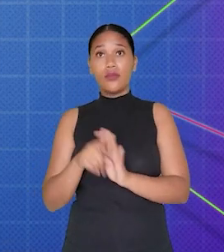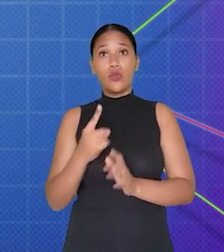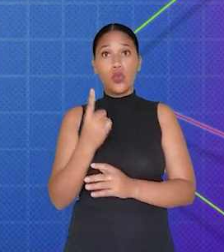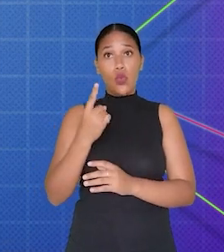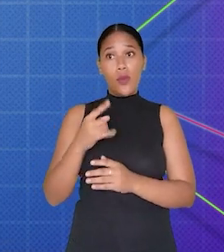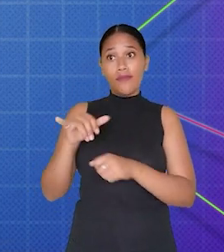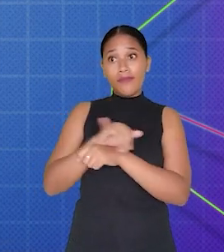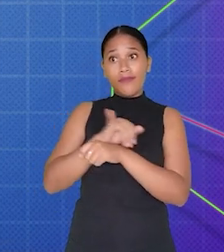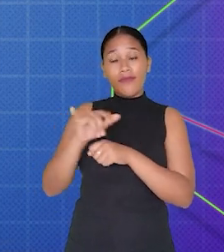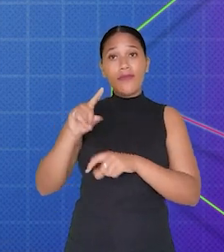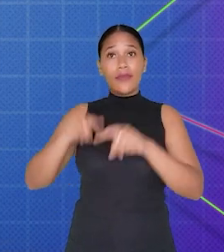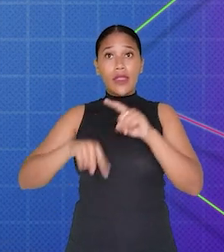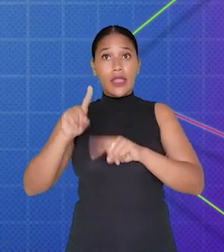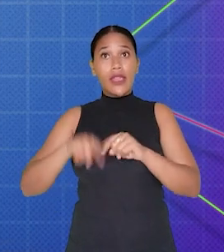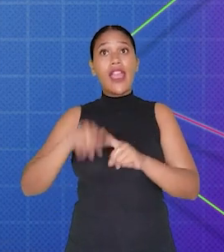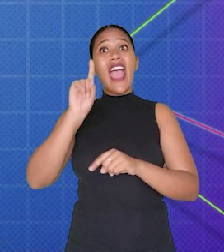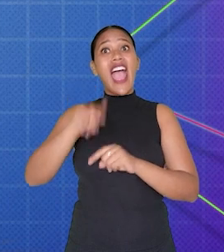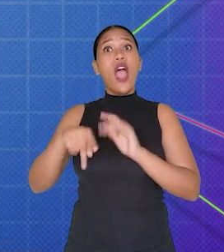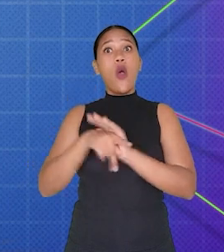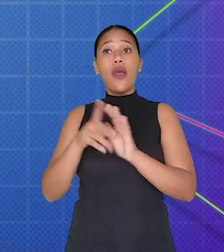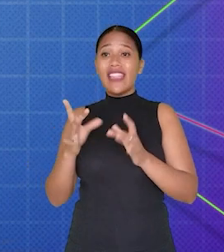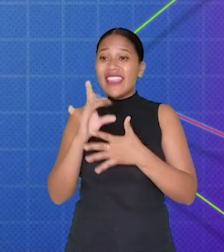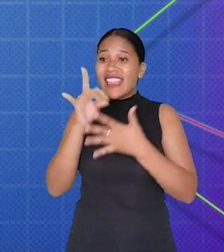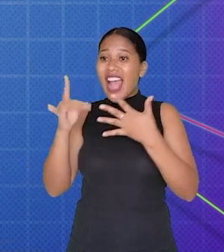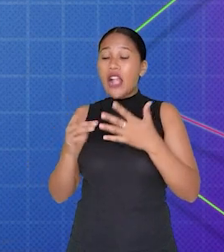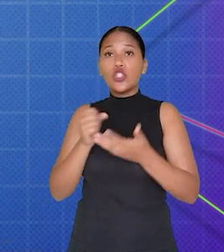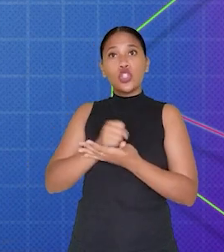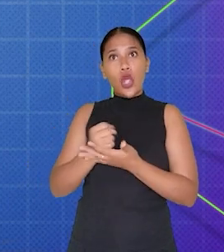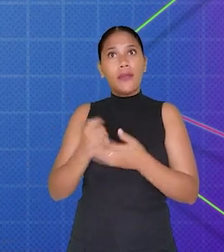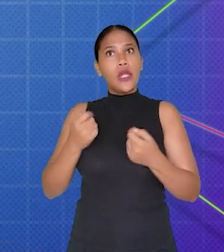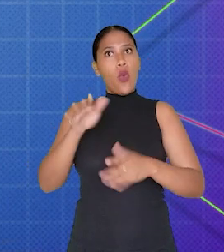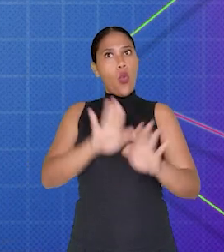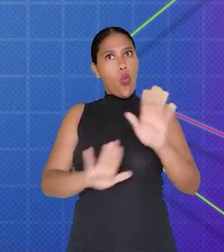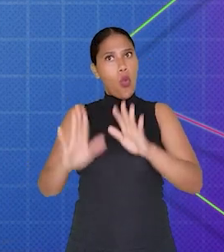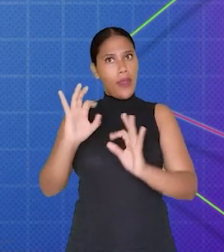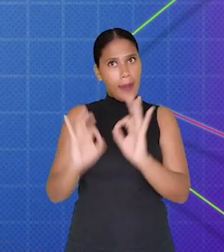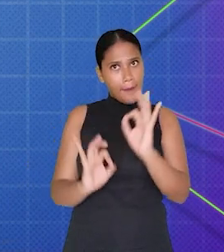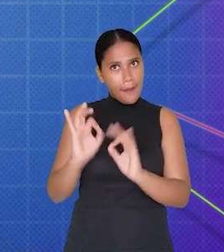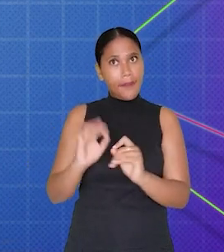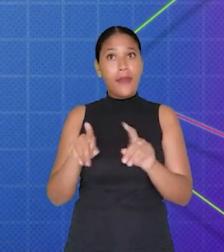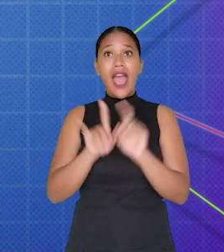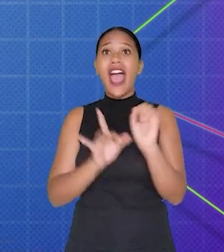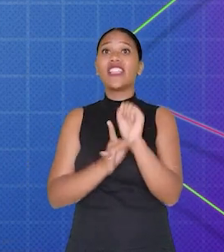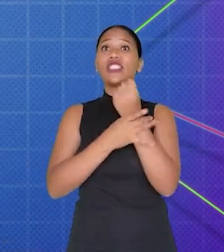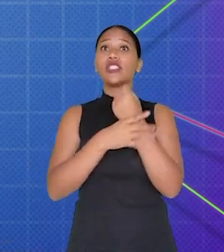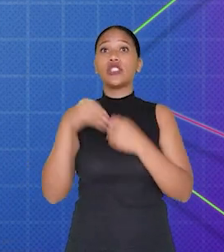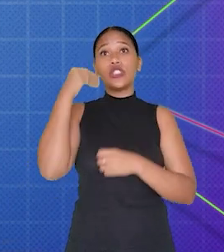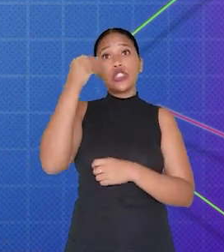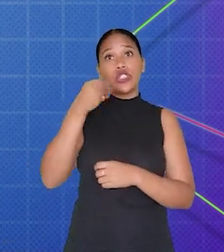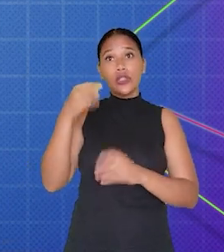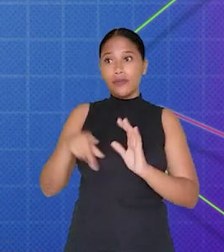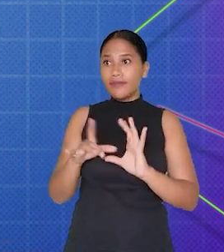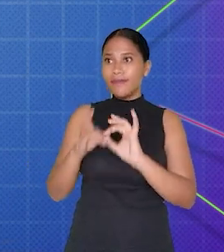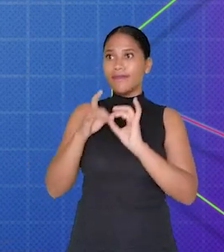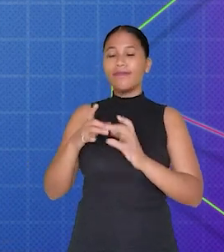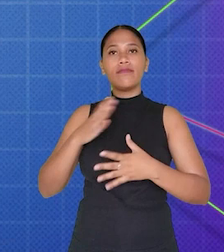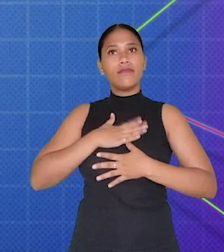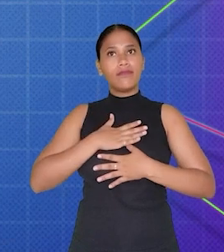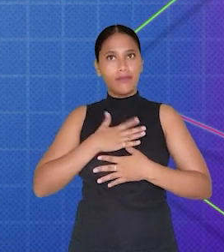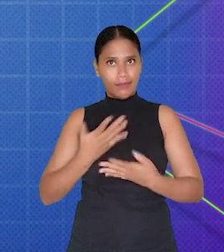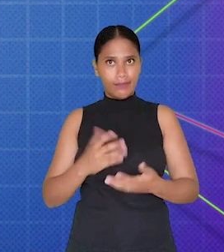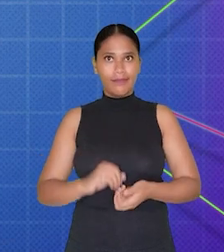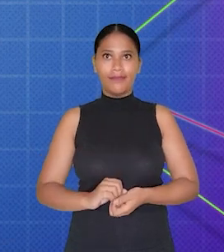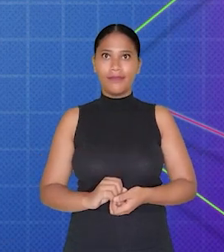percurso de um dos elementos do jogo é um aspecto importante do design de jogos e deve ser cuidadosamente planejado para garantir uma experiência de jogo